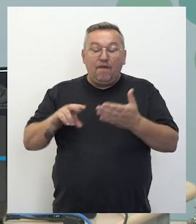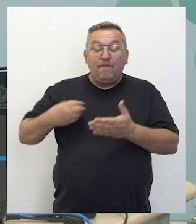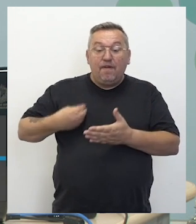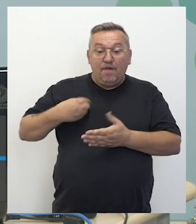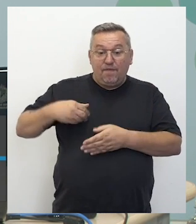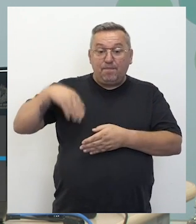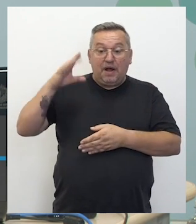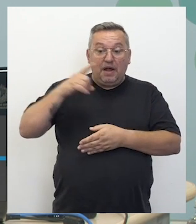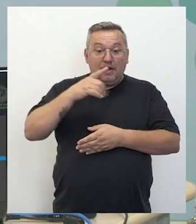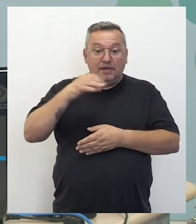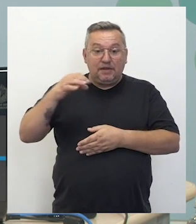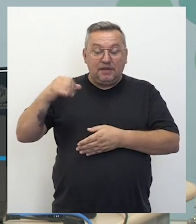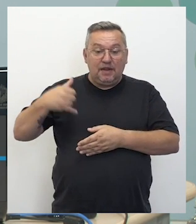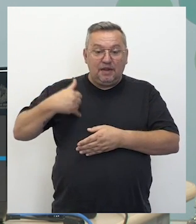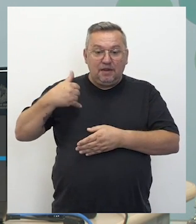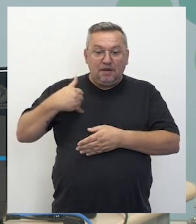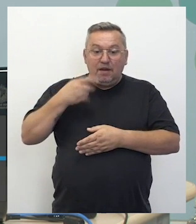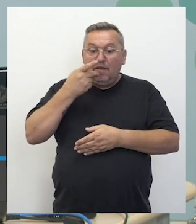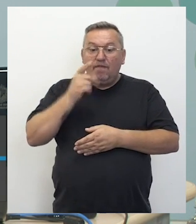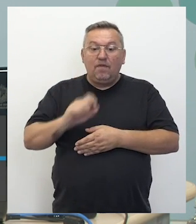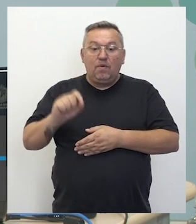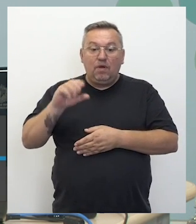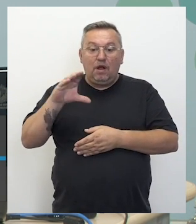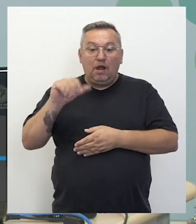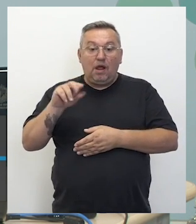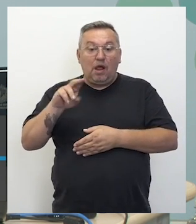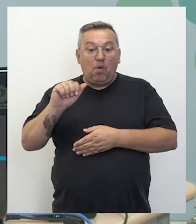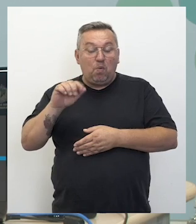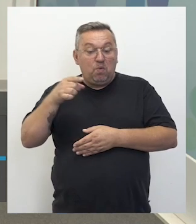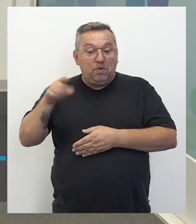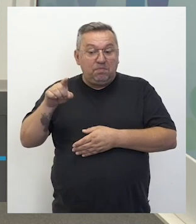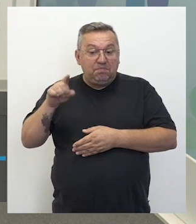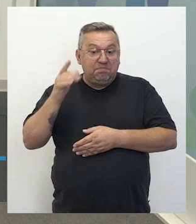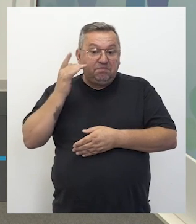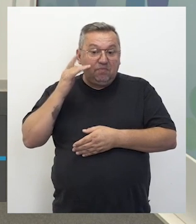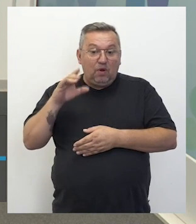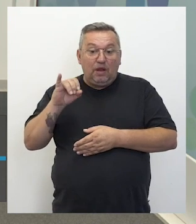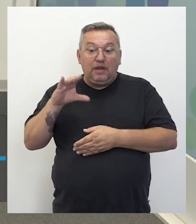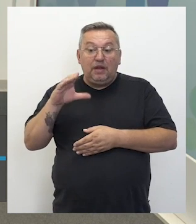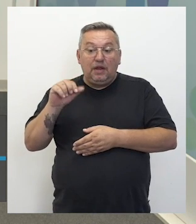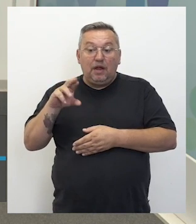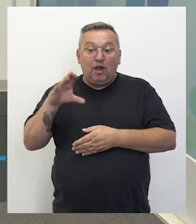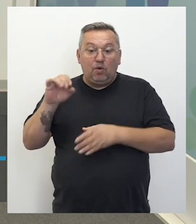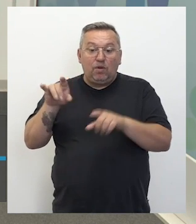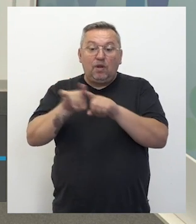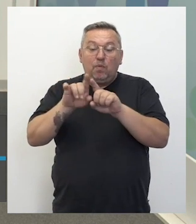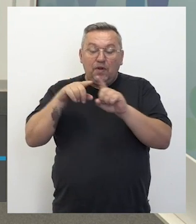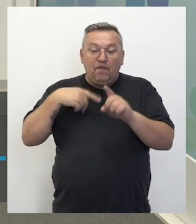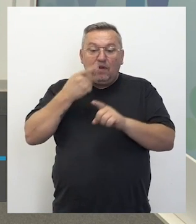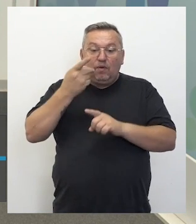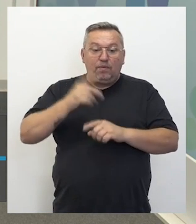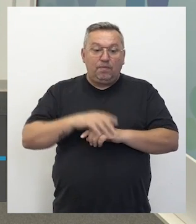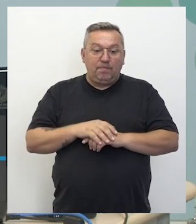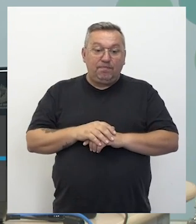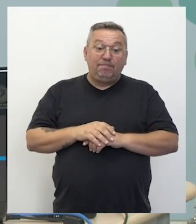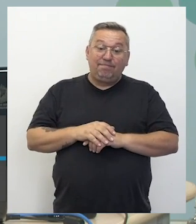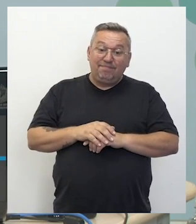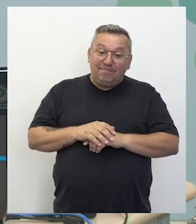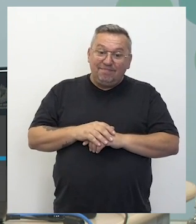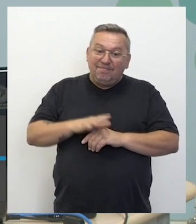100 anos. Ícaro, né? Quem falou isso foi o Cauã. Não sei. Ah, e o Ícaro também É, falou. o Ícaro também?